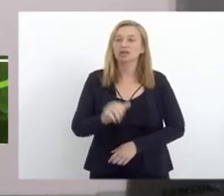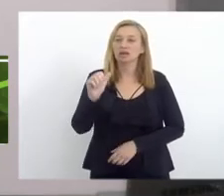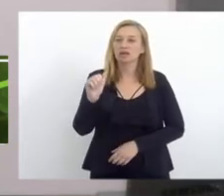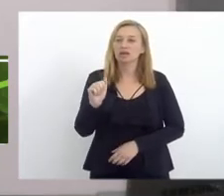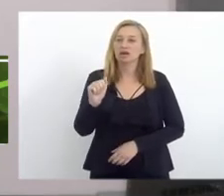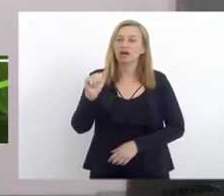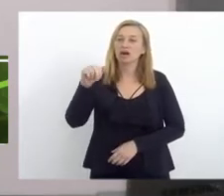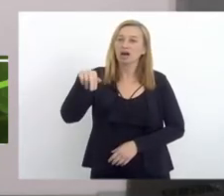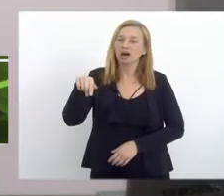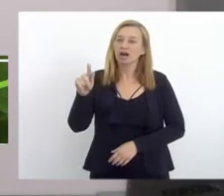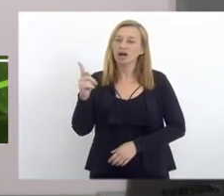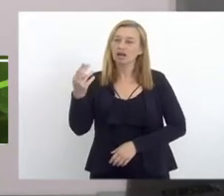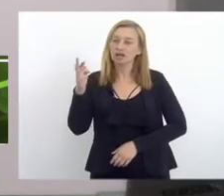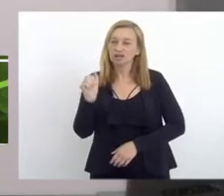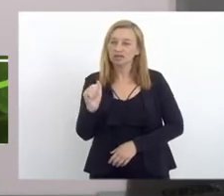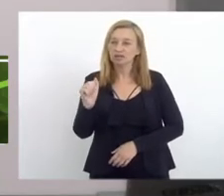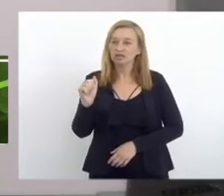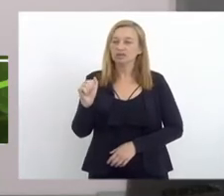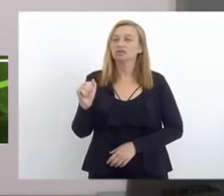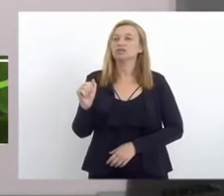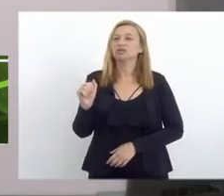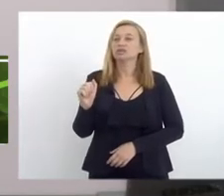dos Reis e Ilha Grande.